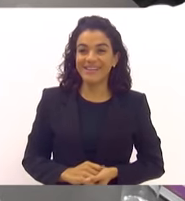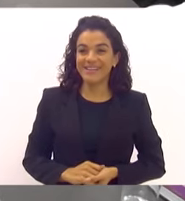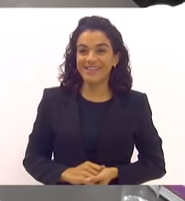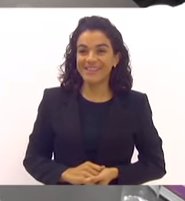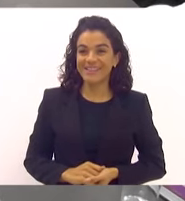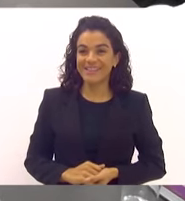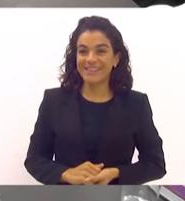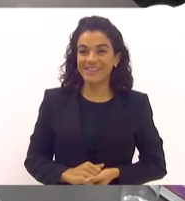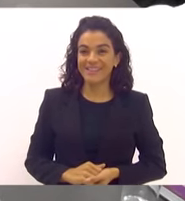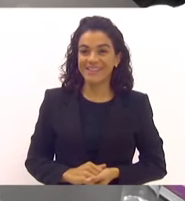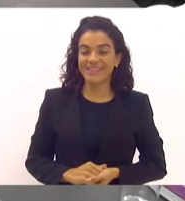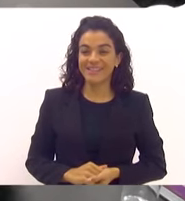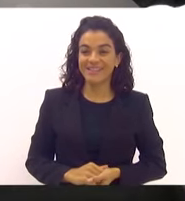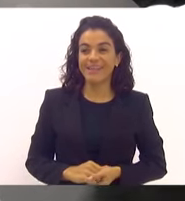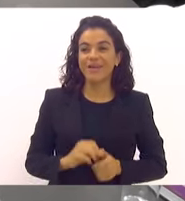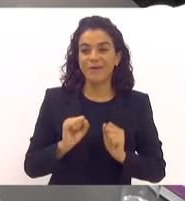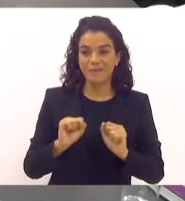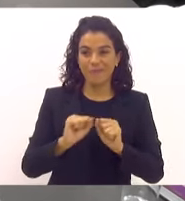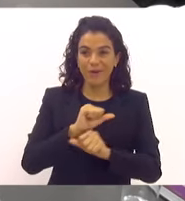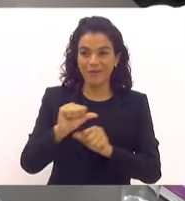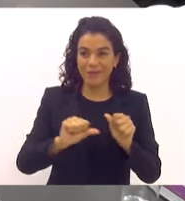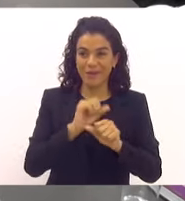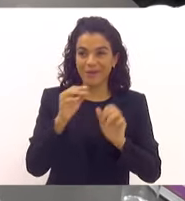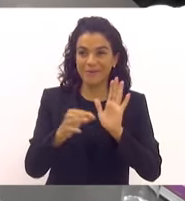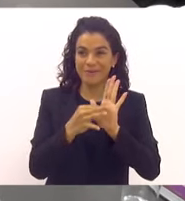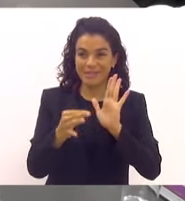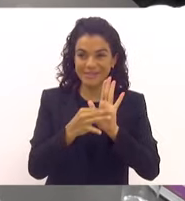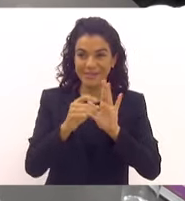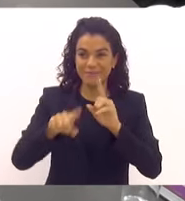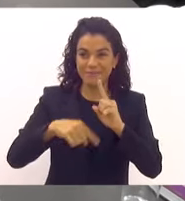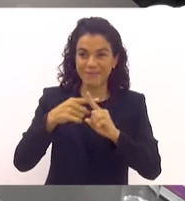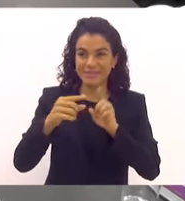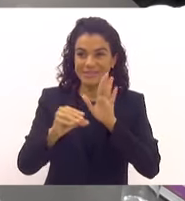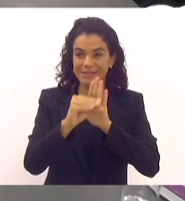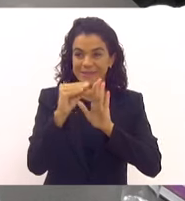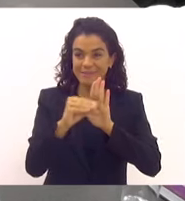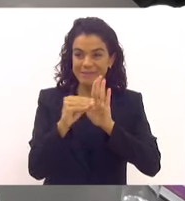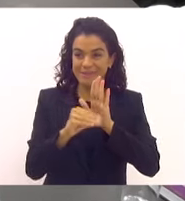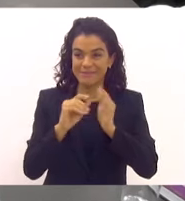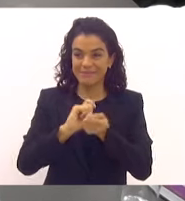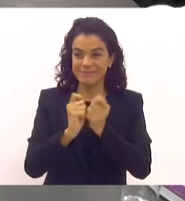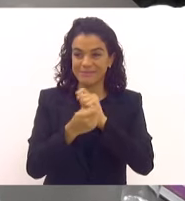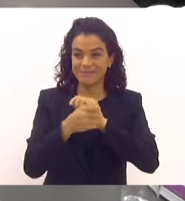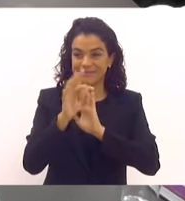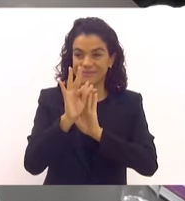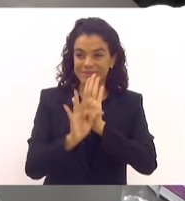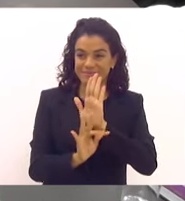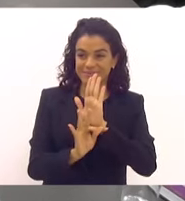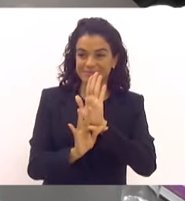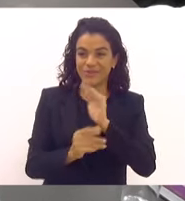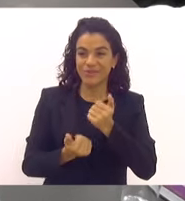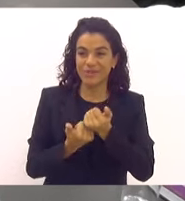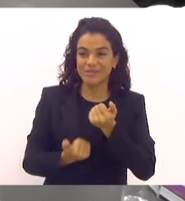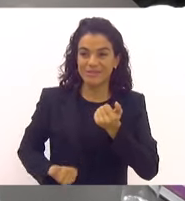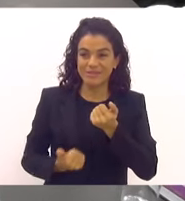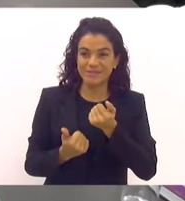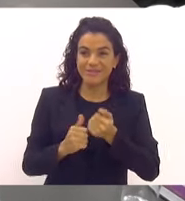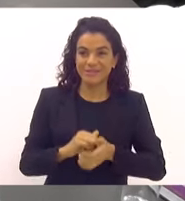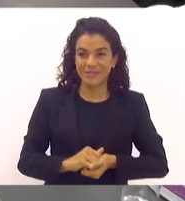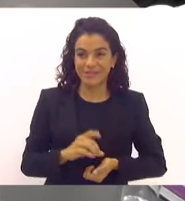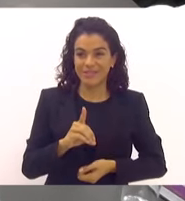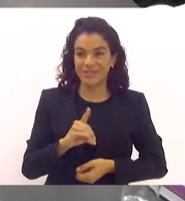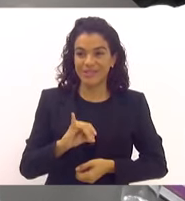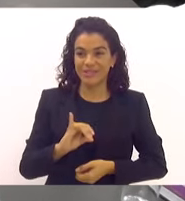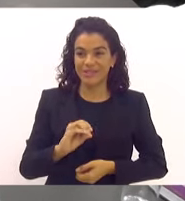Então pode refazer o parecer constitucional com emendas para ajustar o texto com, pode inclusive, sim, com a assessoria do deputado Som.